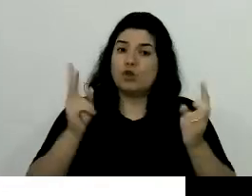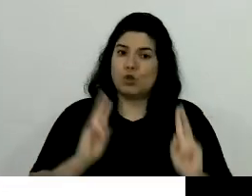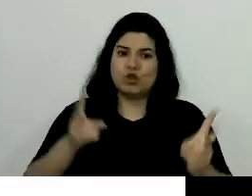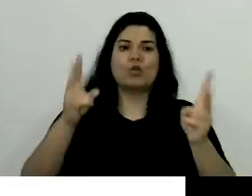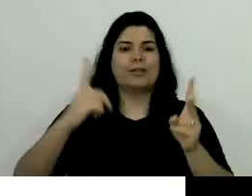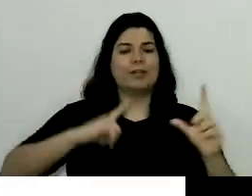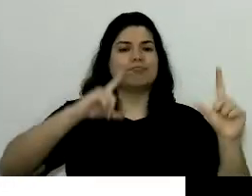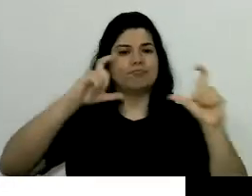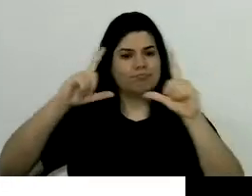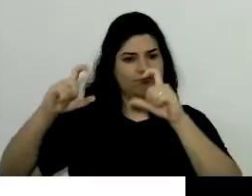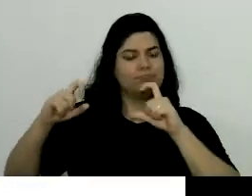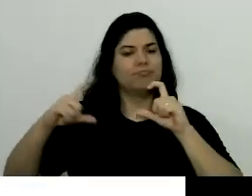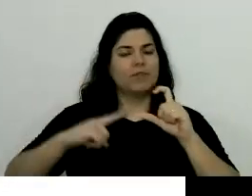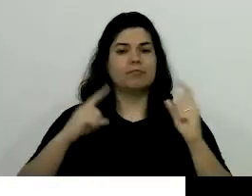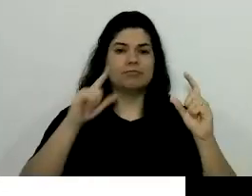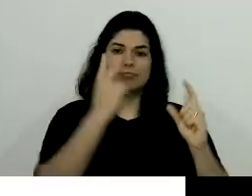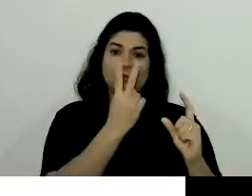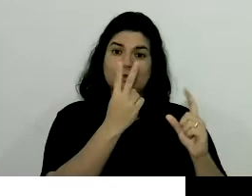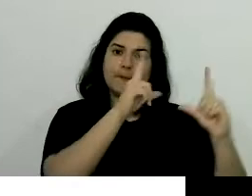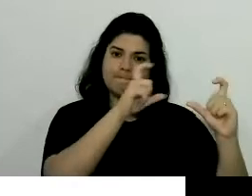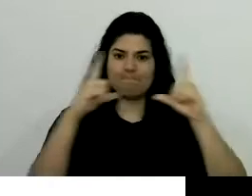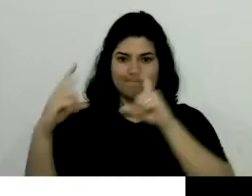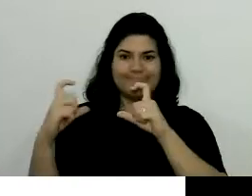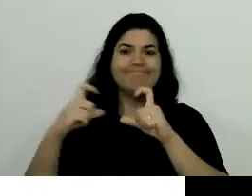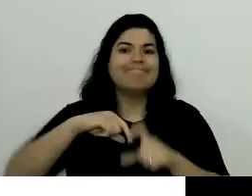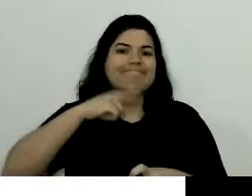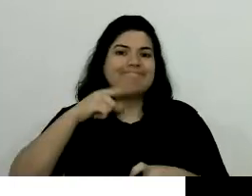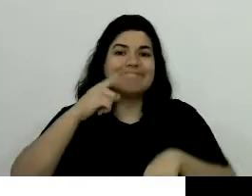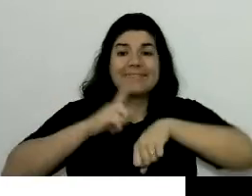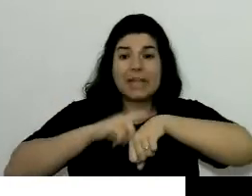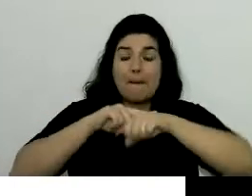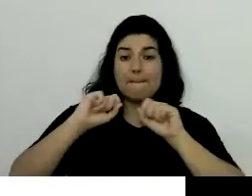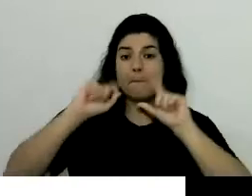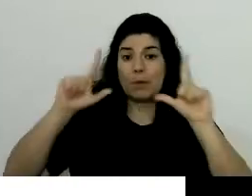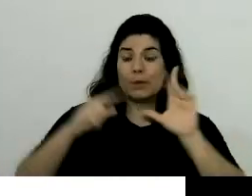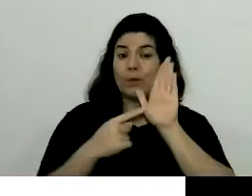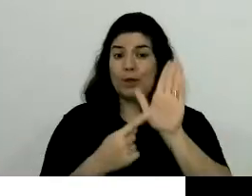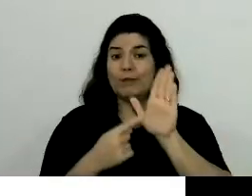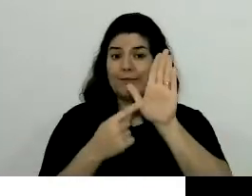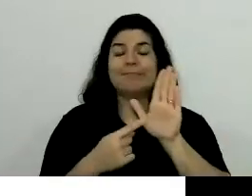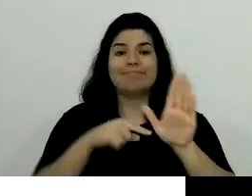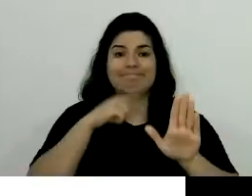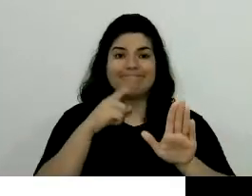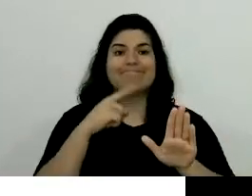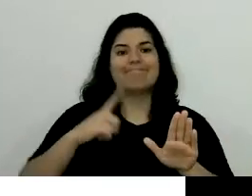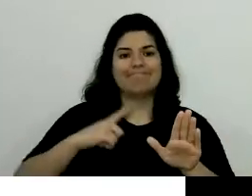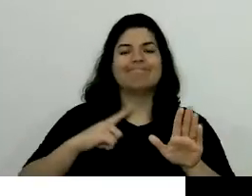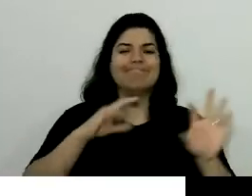Aqui eu trago duas imagens apenas, porque não daria nesse tempo para nós trabalharmos isso, e já tem uma